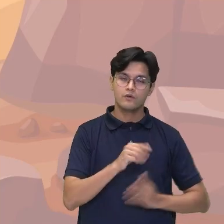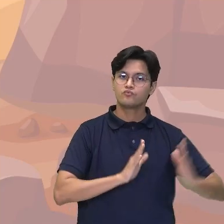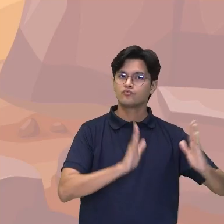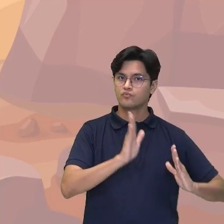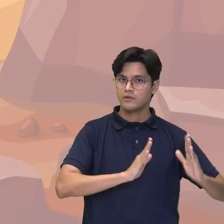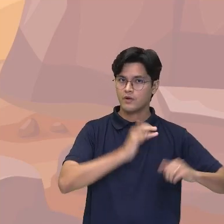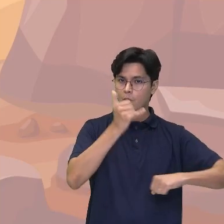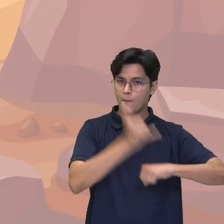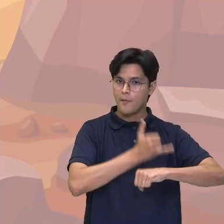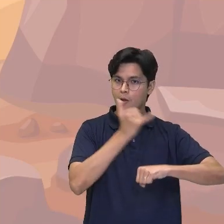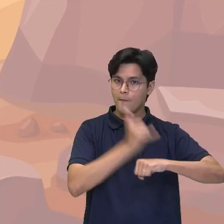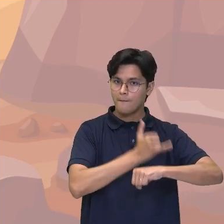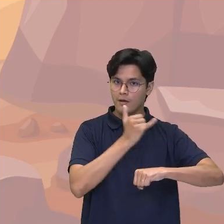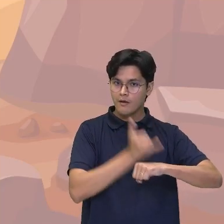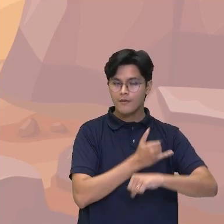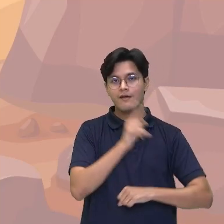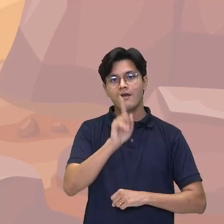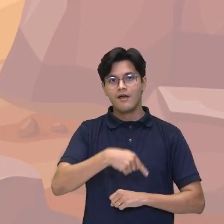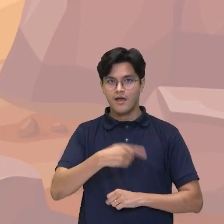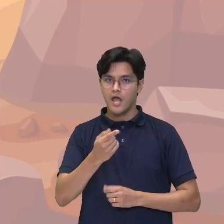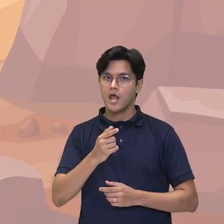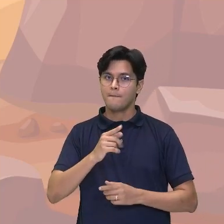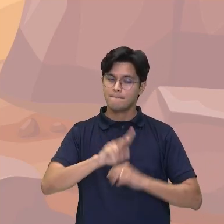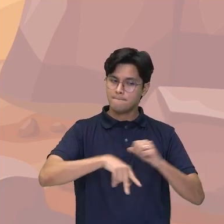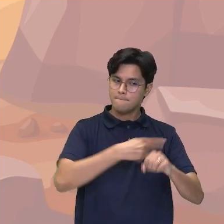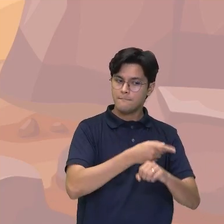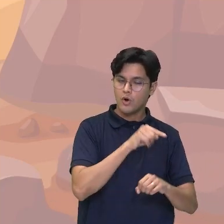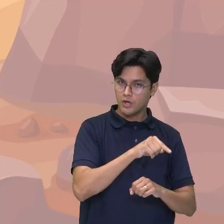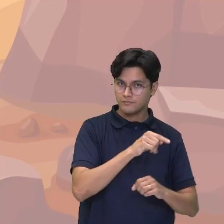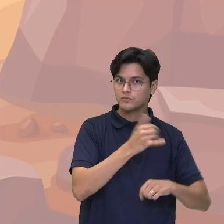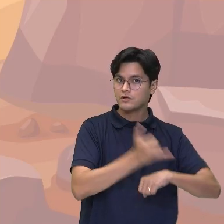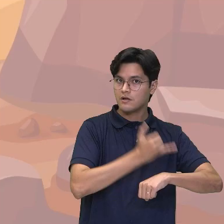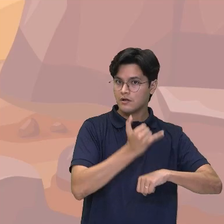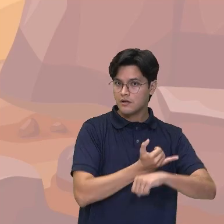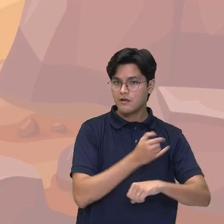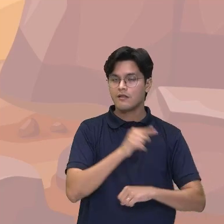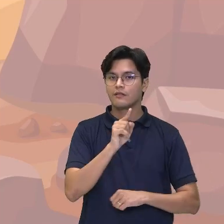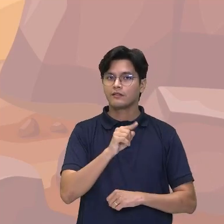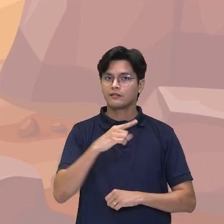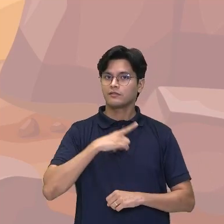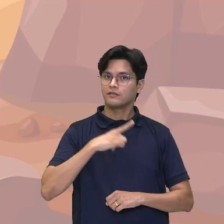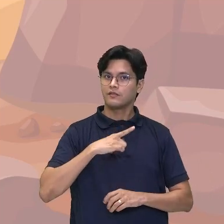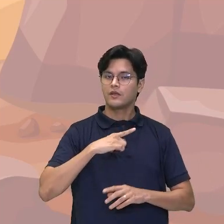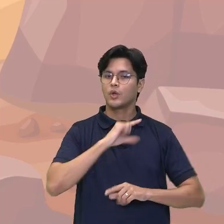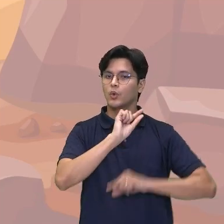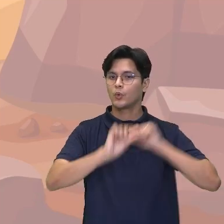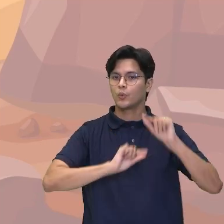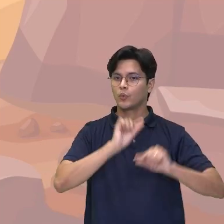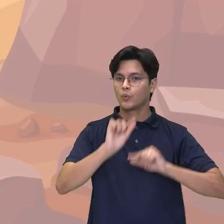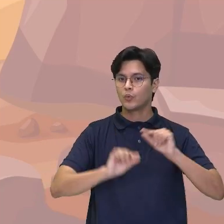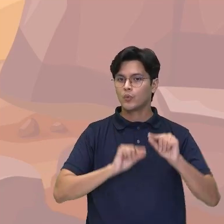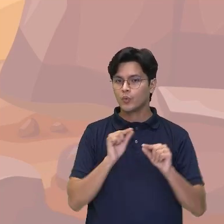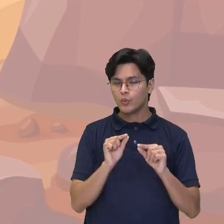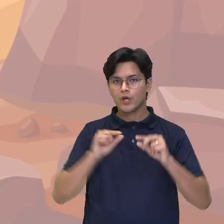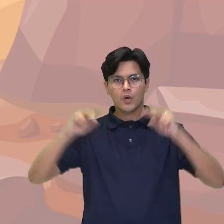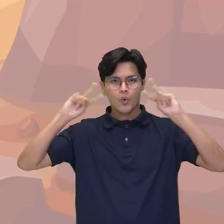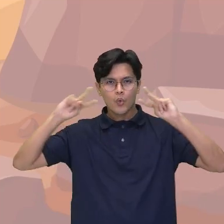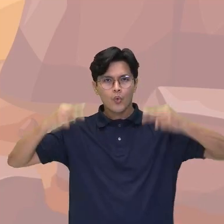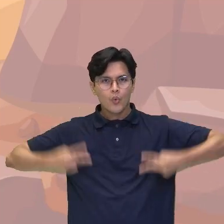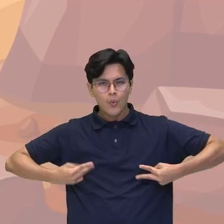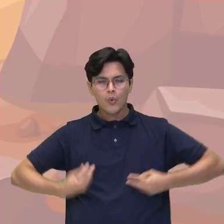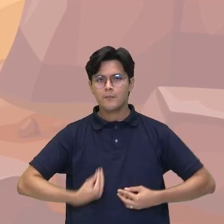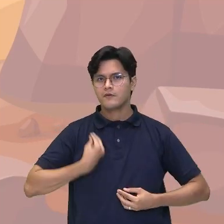o próximo período que nós vamos ver, que vai envolver toda essa questão já do homem vivendo